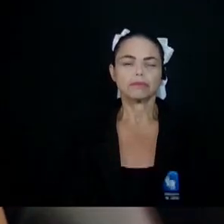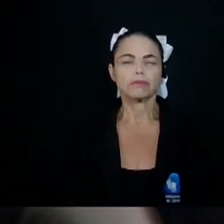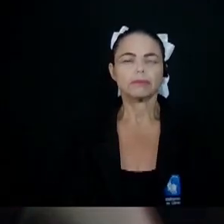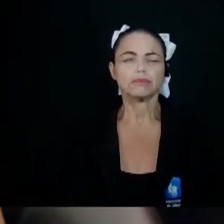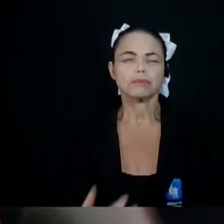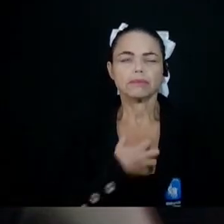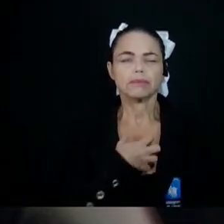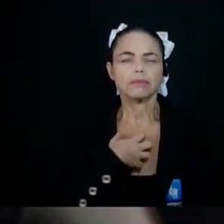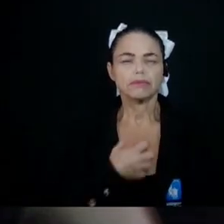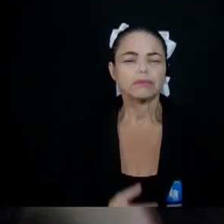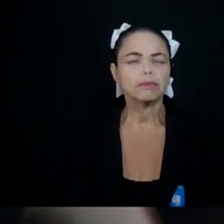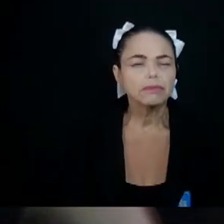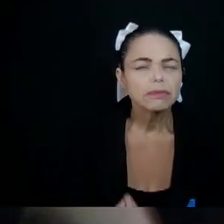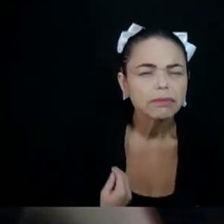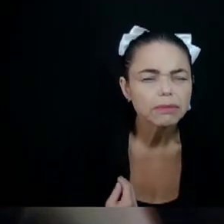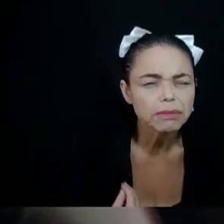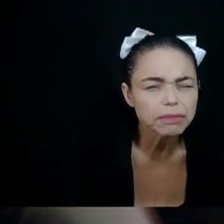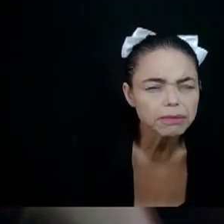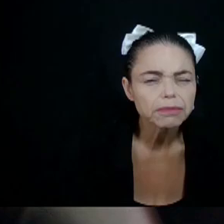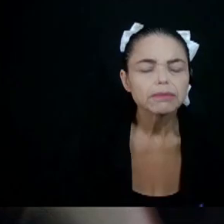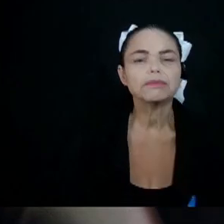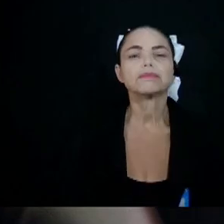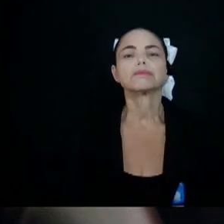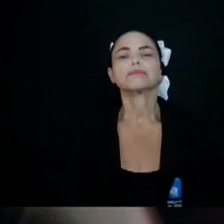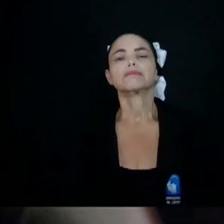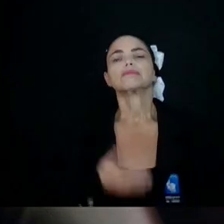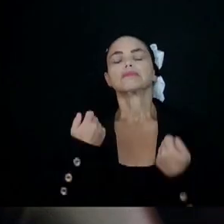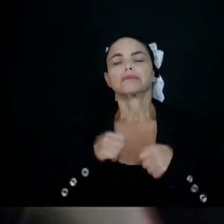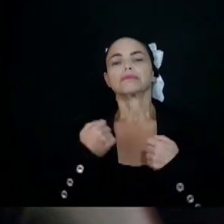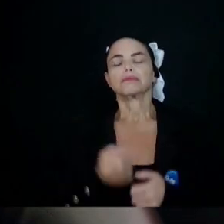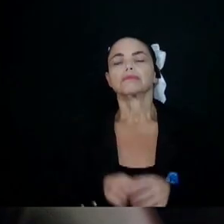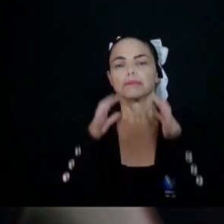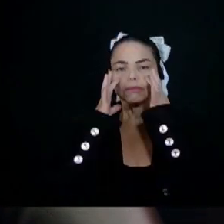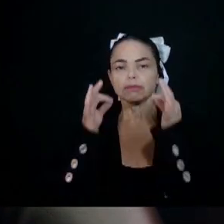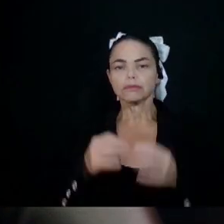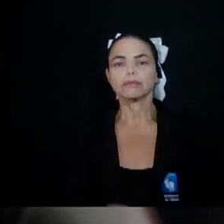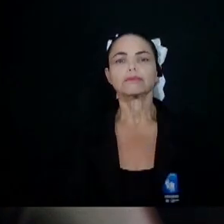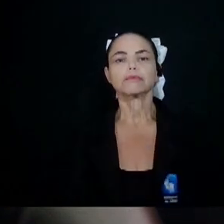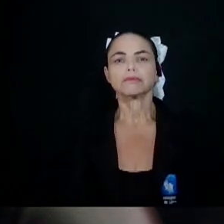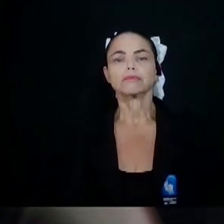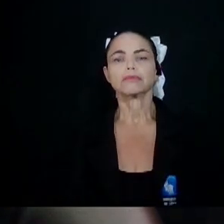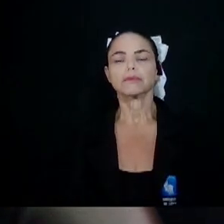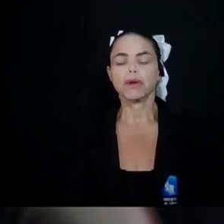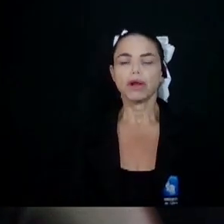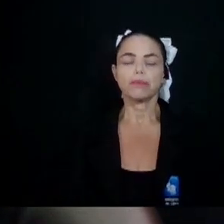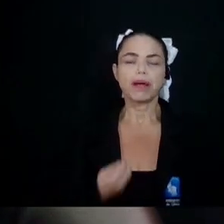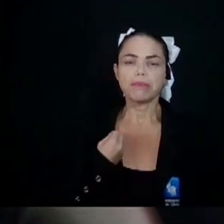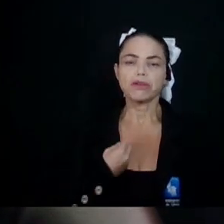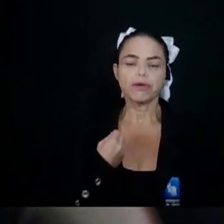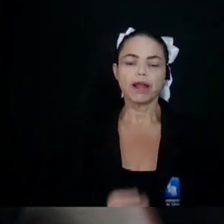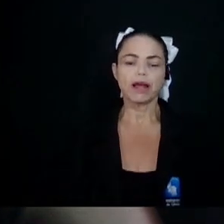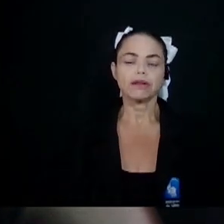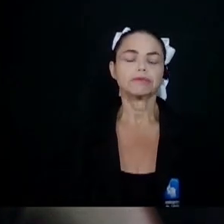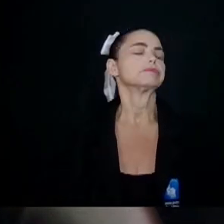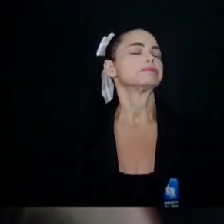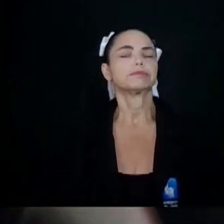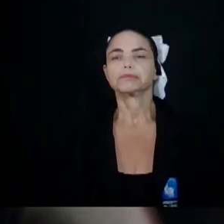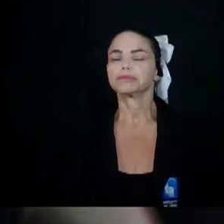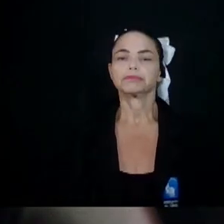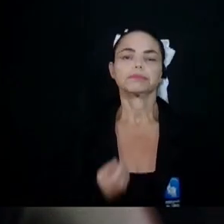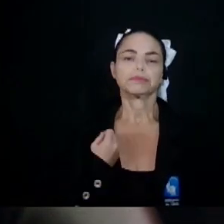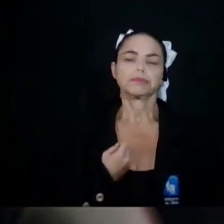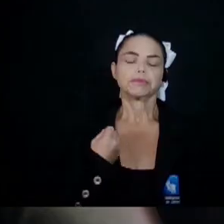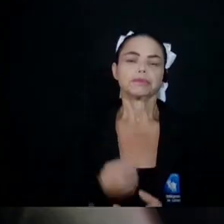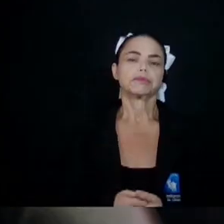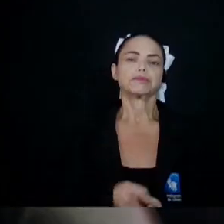Acho que isso é a principal parte, assim, que a gente deve ter uma atenção, né? E cabe também o pai e a mãe sair também dos